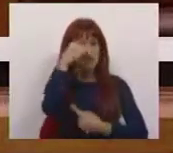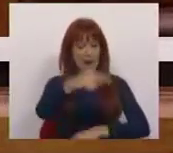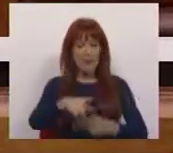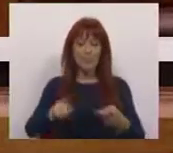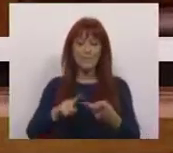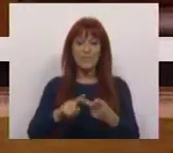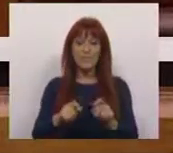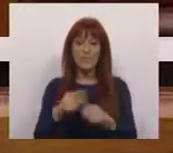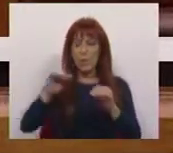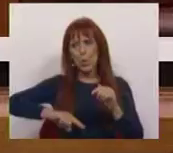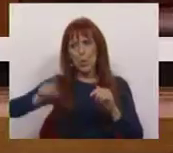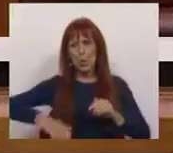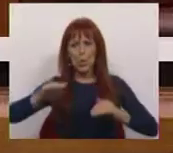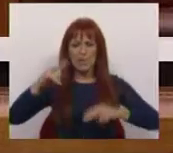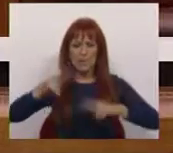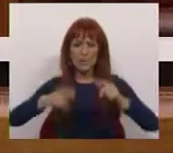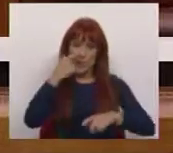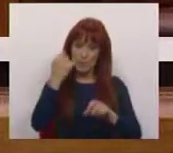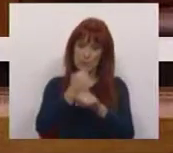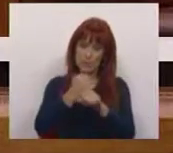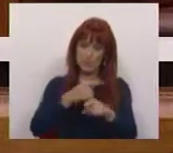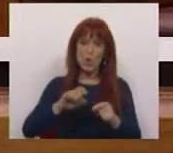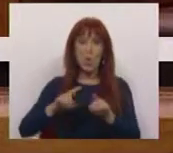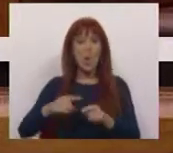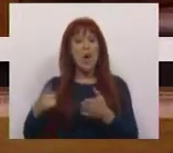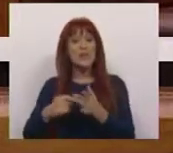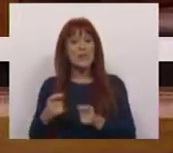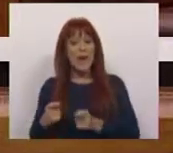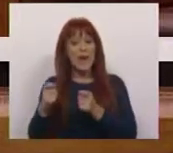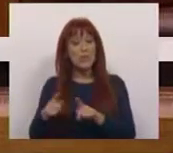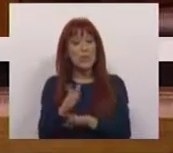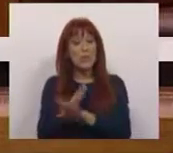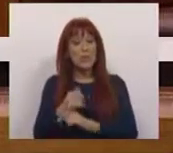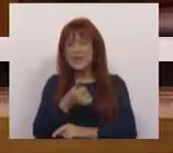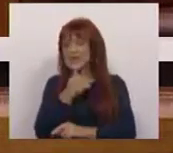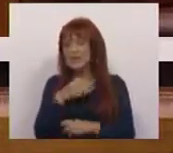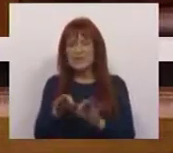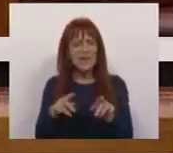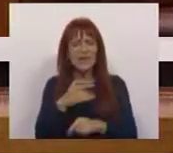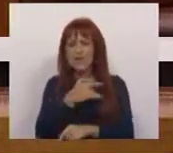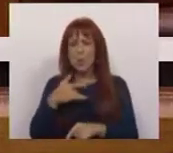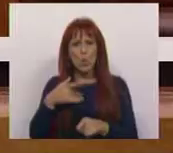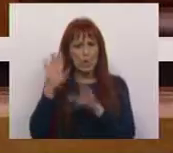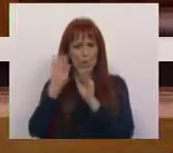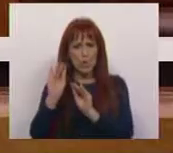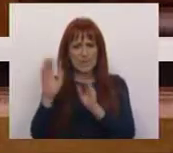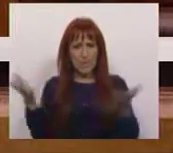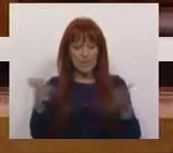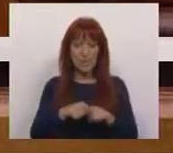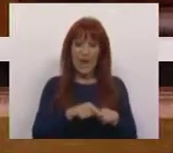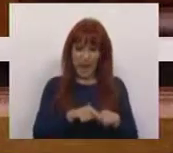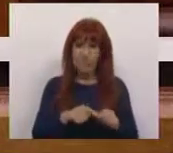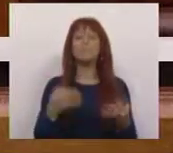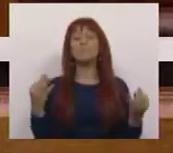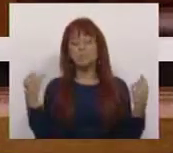famílias, ao alívio fiscal para quem trabalha ou à necessidade de investir em setores determinantes como a saúde e a educação. Essa